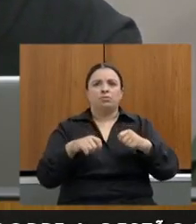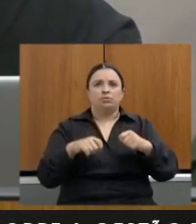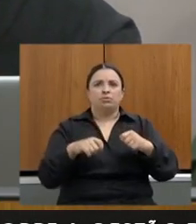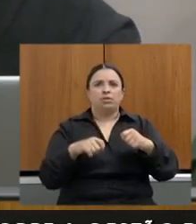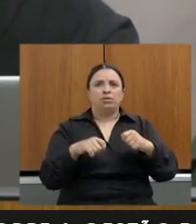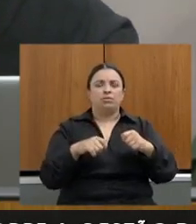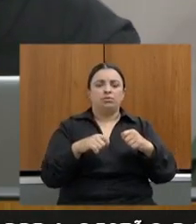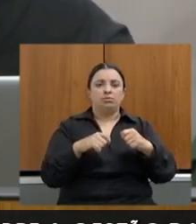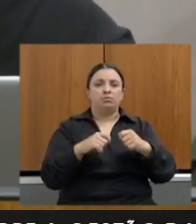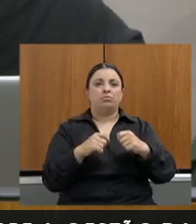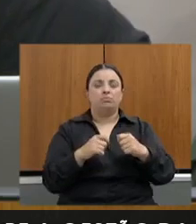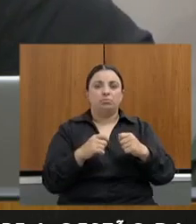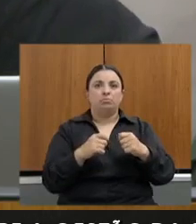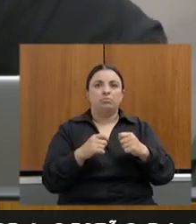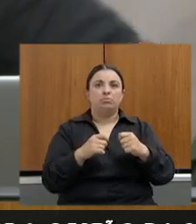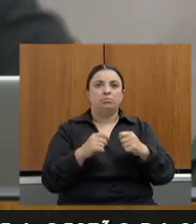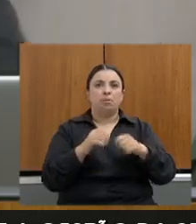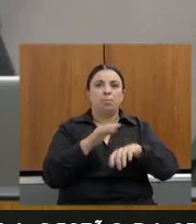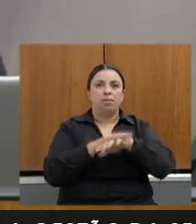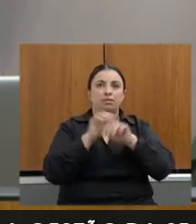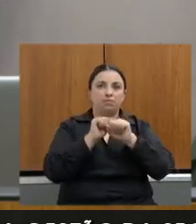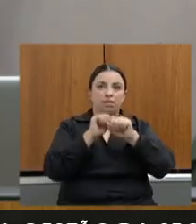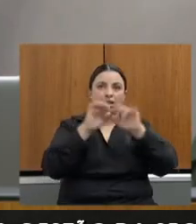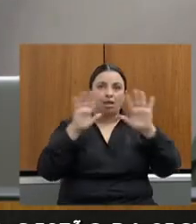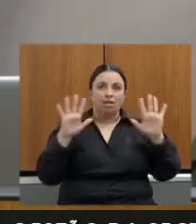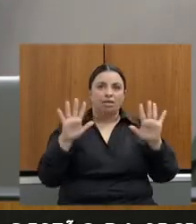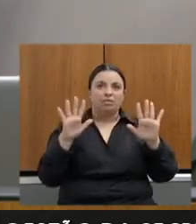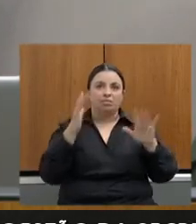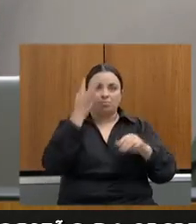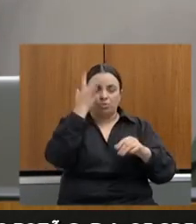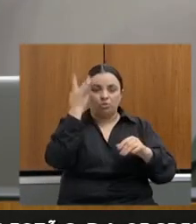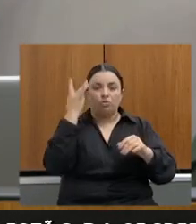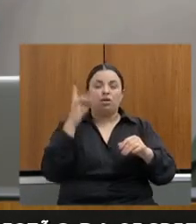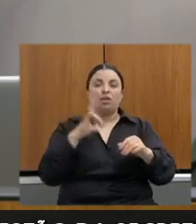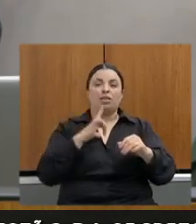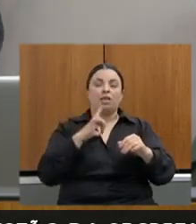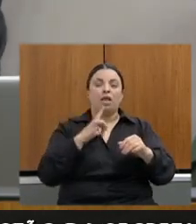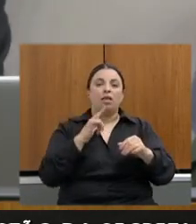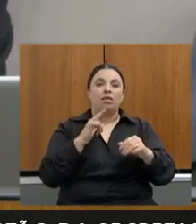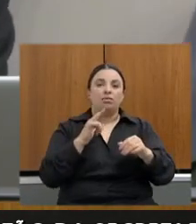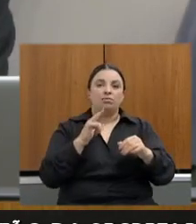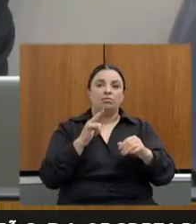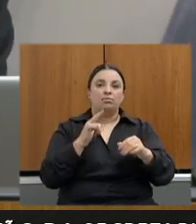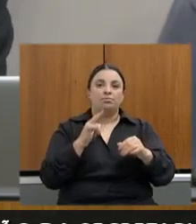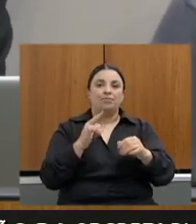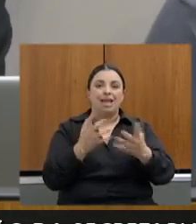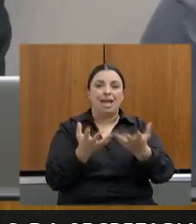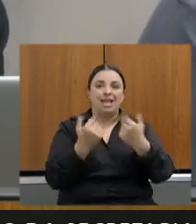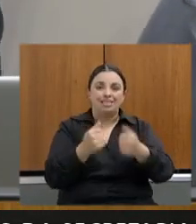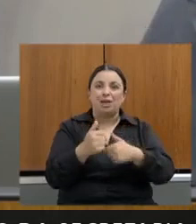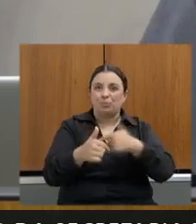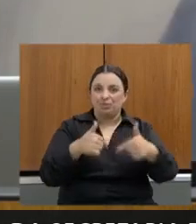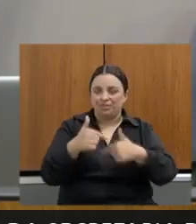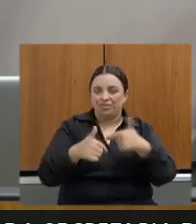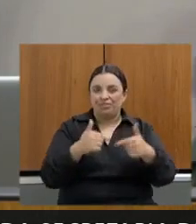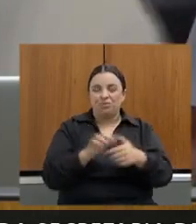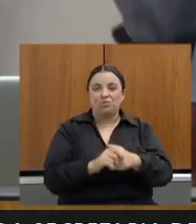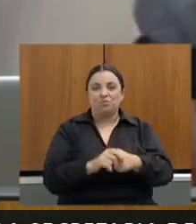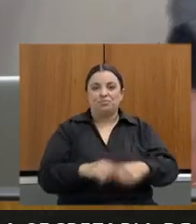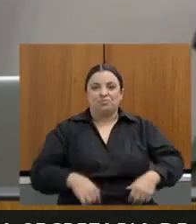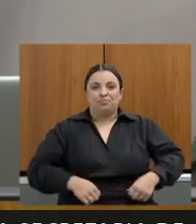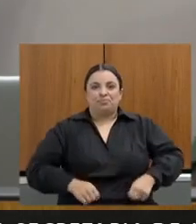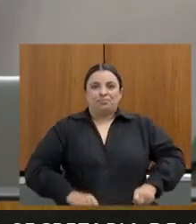trazer mais clareza para quem está na ponta da linha precisa cobranças o saco hein cobrando sou muito você já